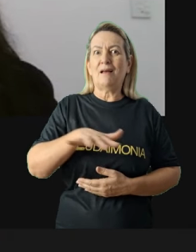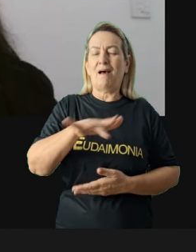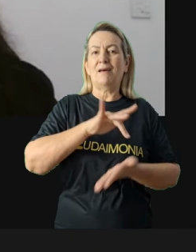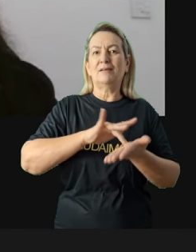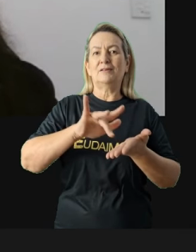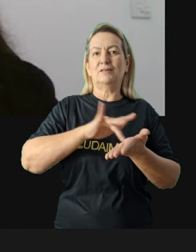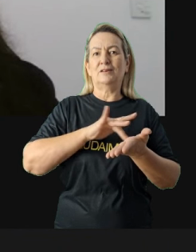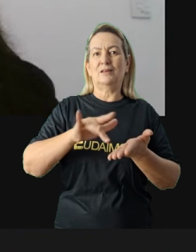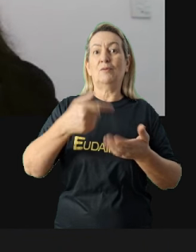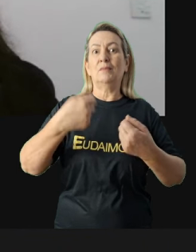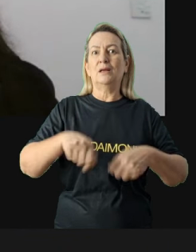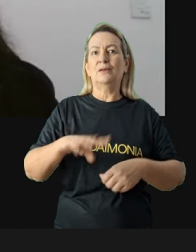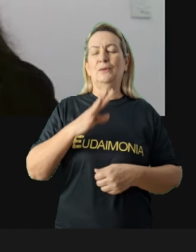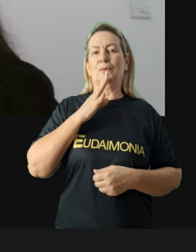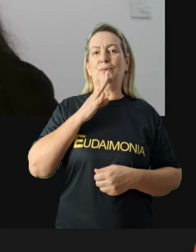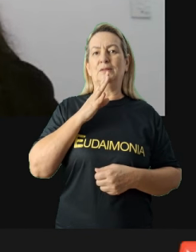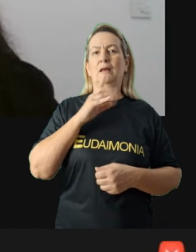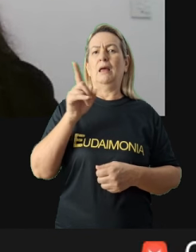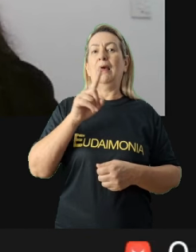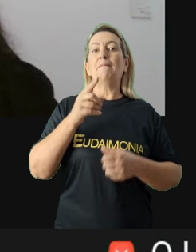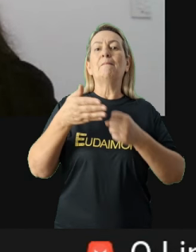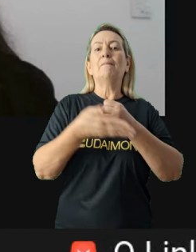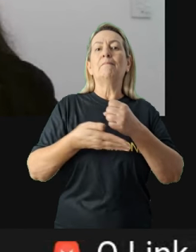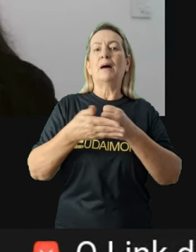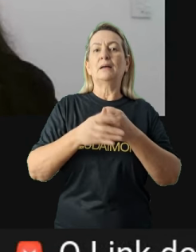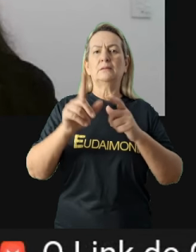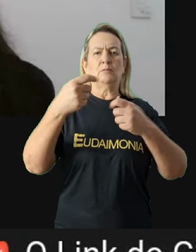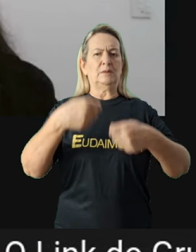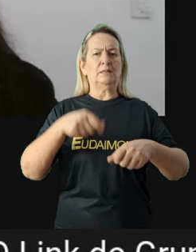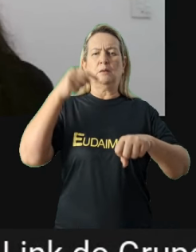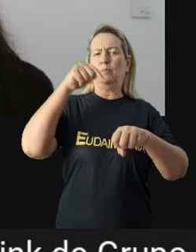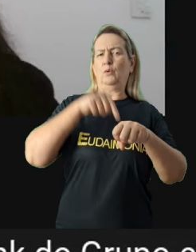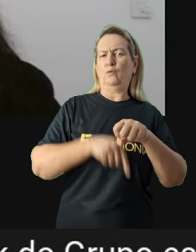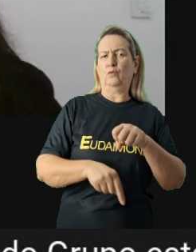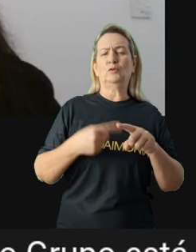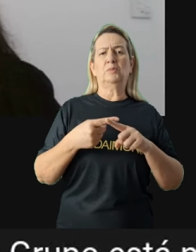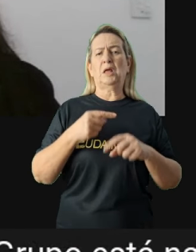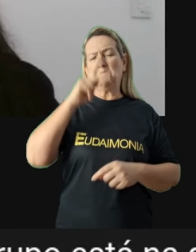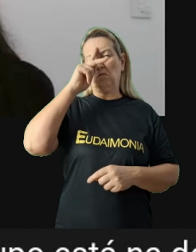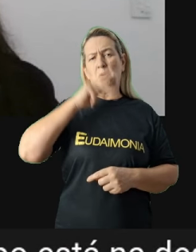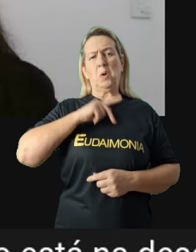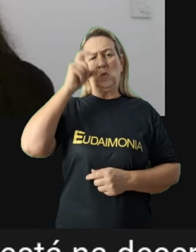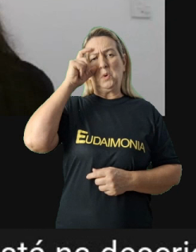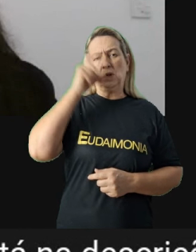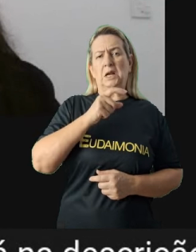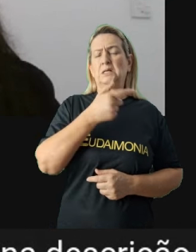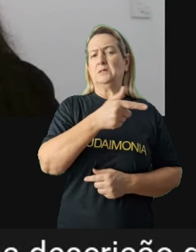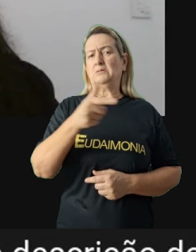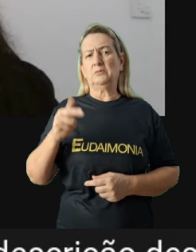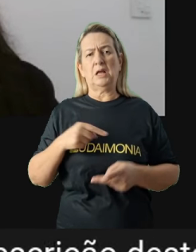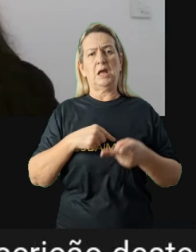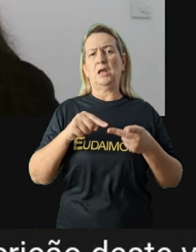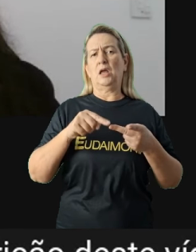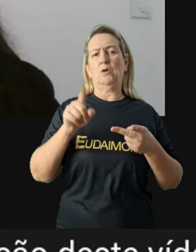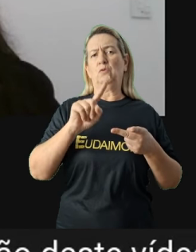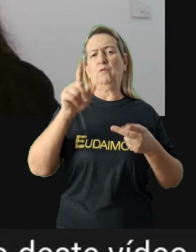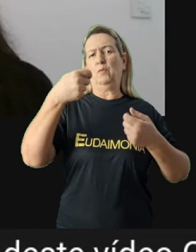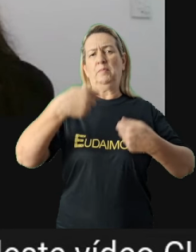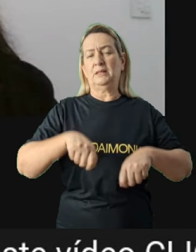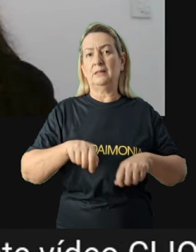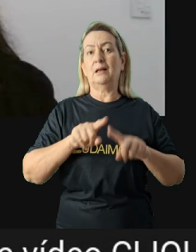vive nele, a gente precisa se inteirar. Eu acho que essa é a base. Você não precisa ter nenhum conhecimento aprofundado se você não vai usar, se não é do